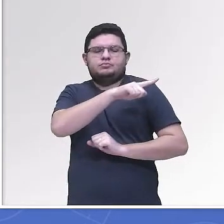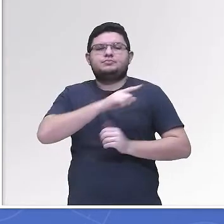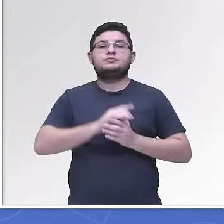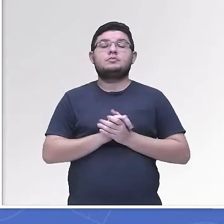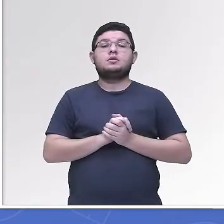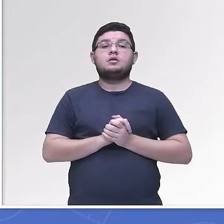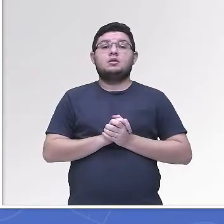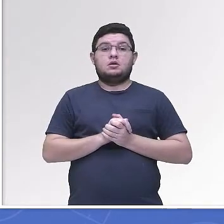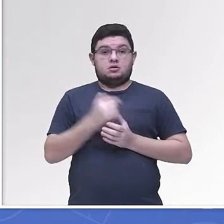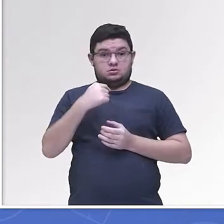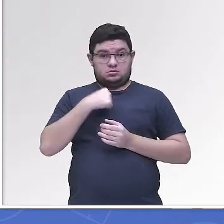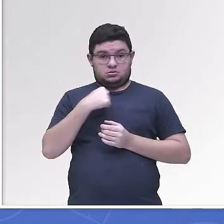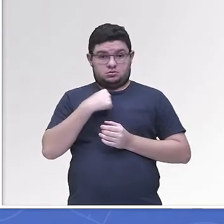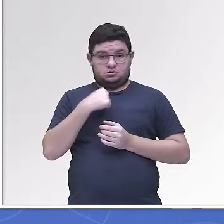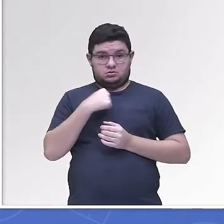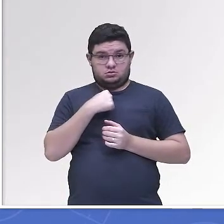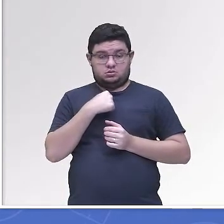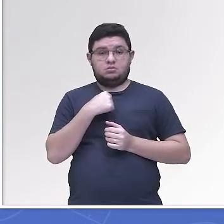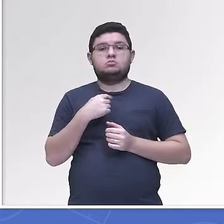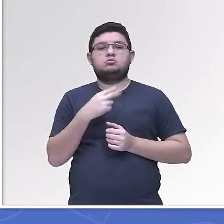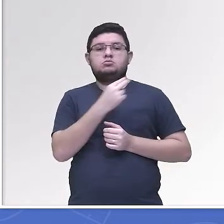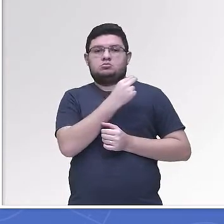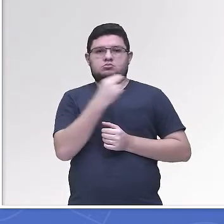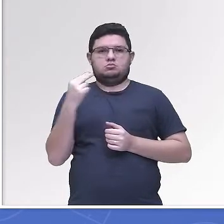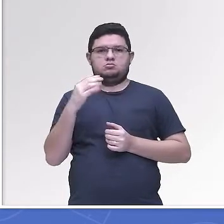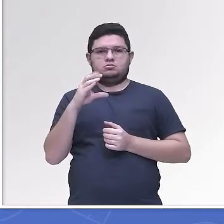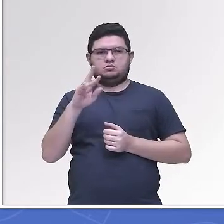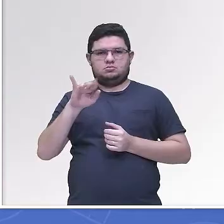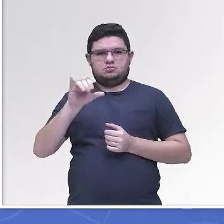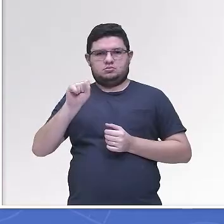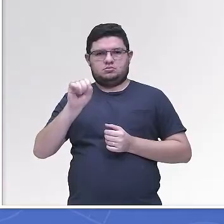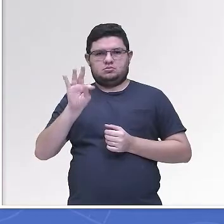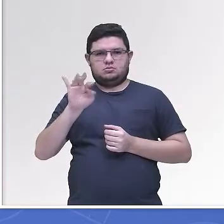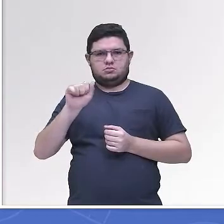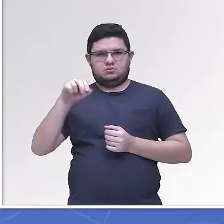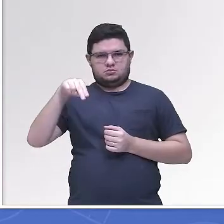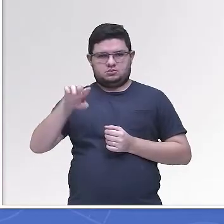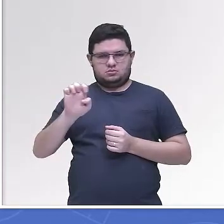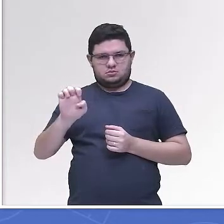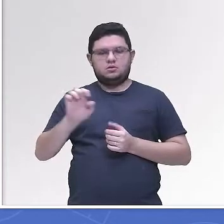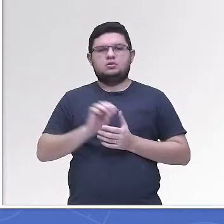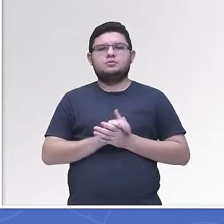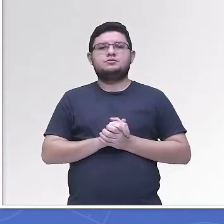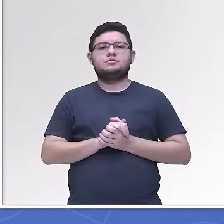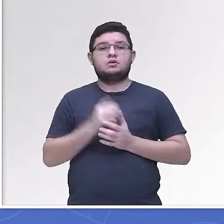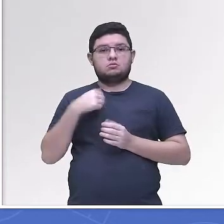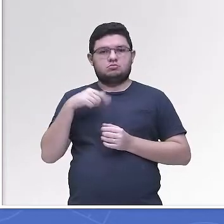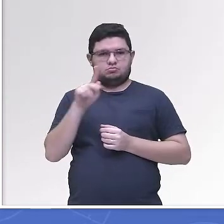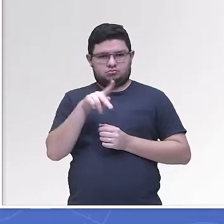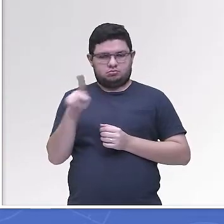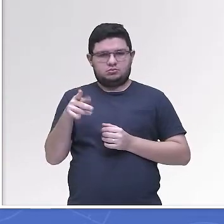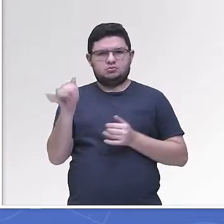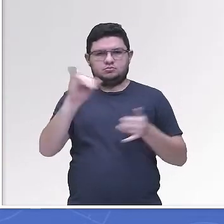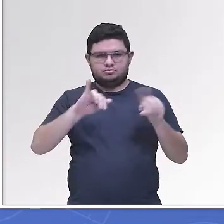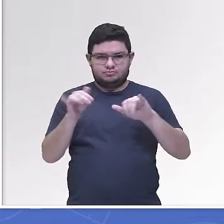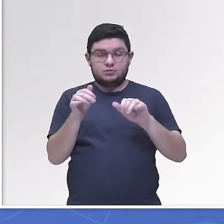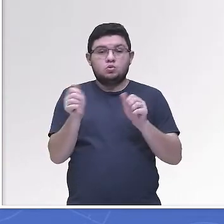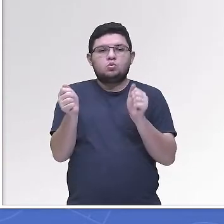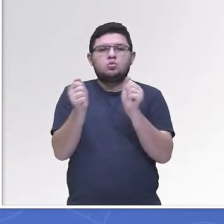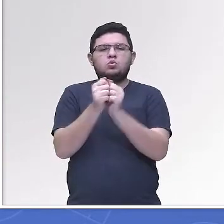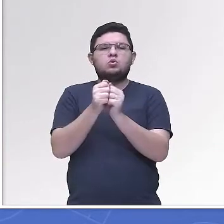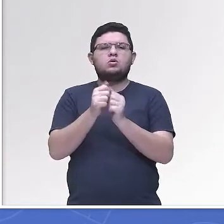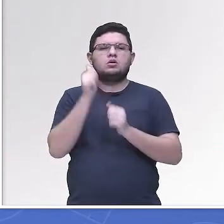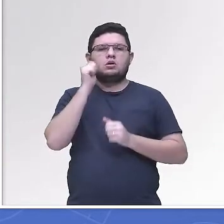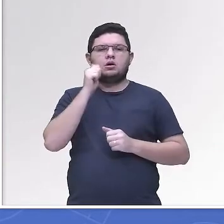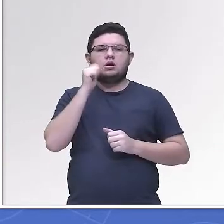Marques, componho a equipe de Química juntamente com as professoras Yara e a professora Darlinda, que neste momento estão no